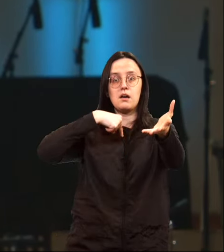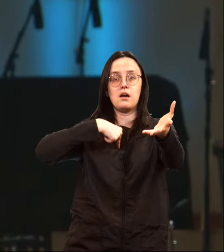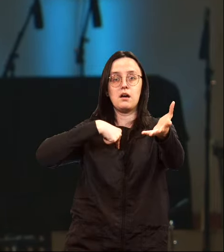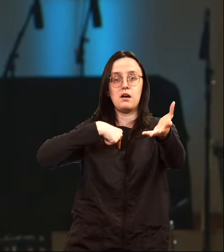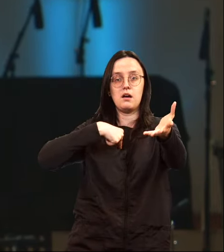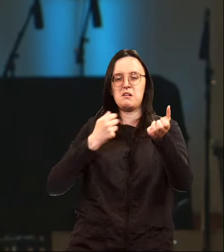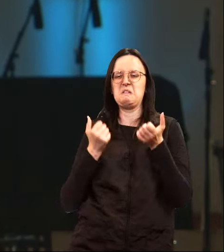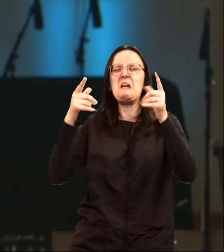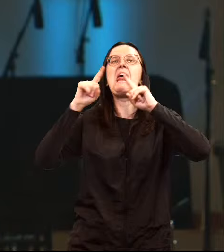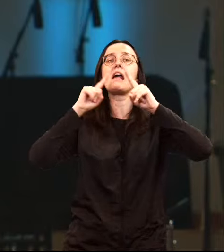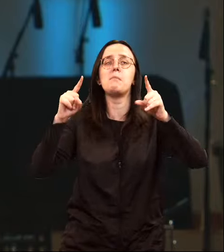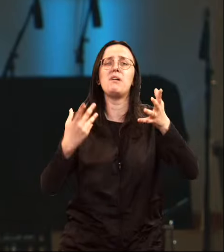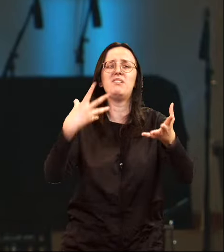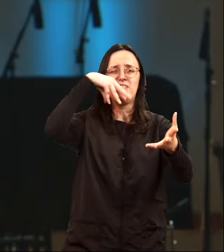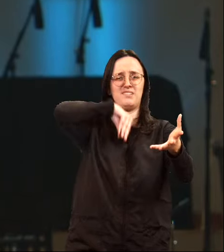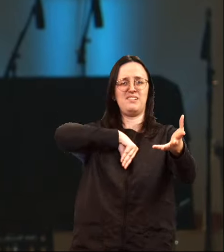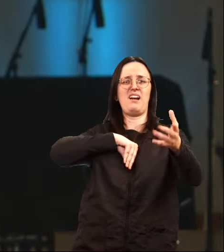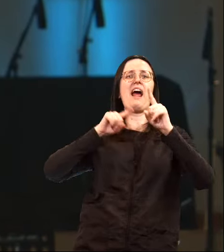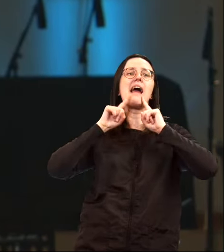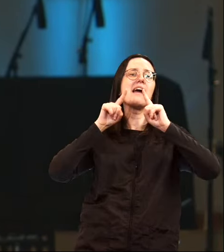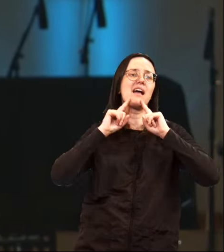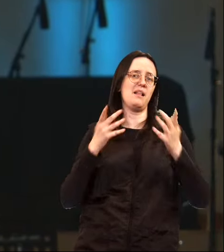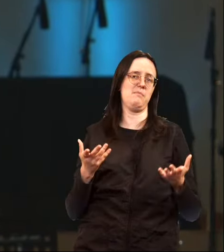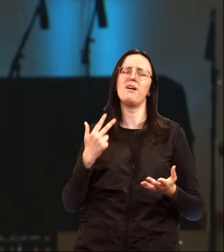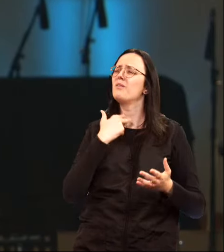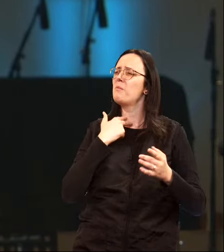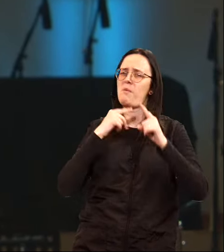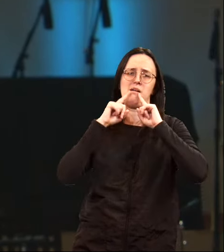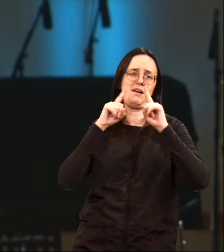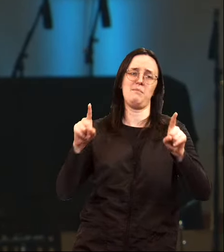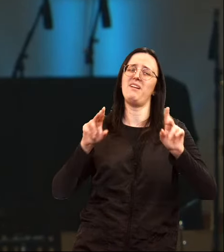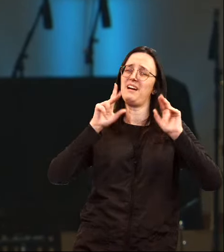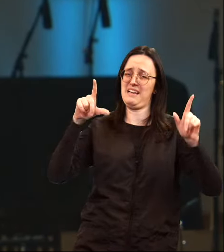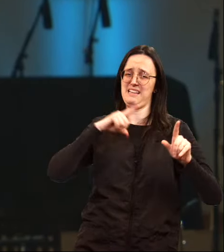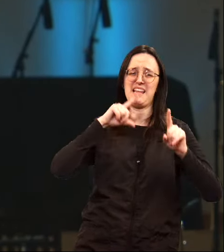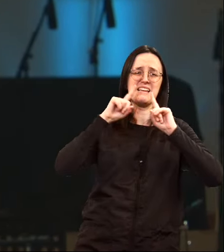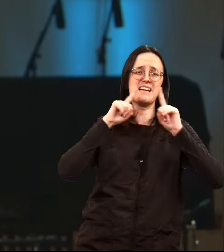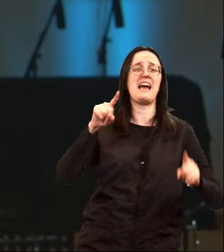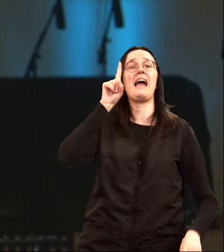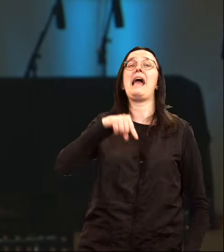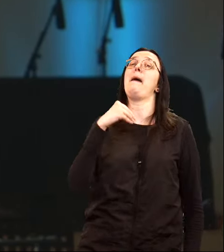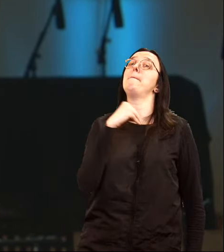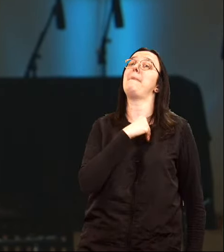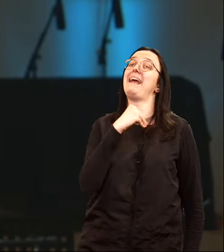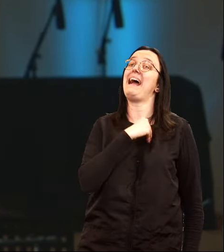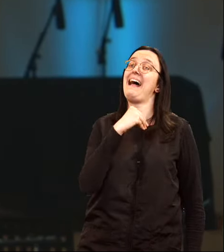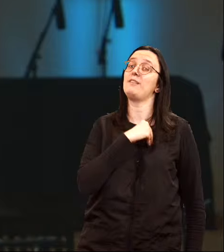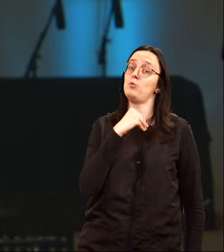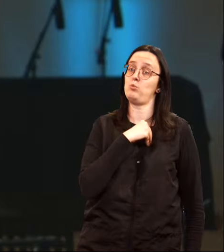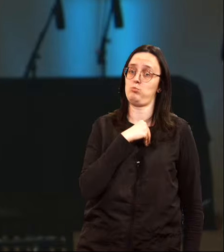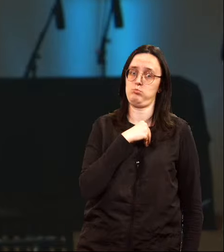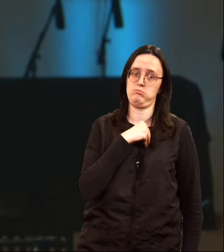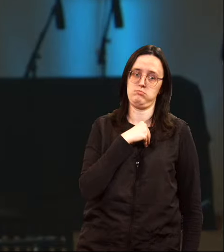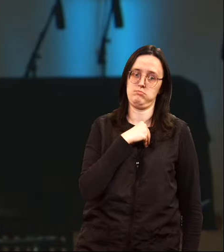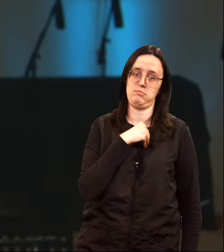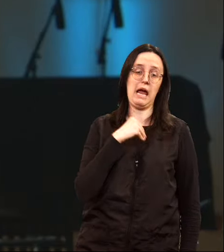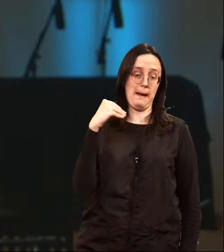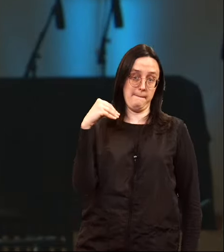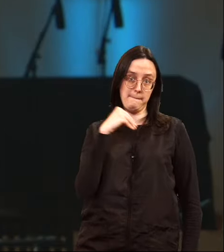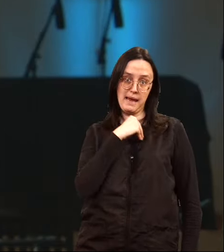que você não pode reclamar? Porque existem tipos de reclamação que são pecados, e